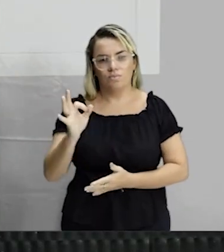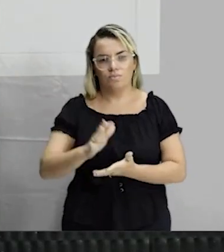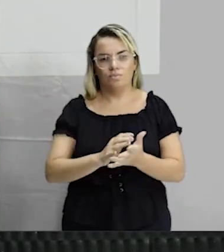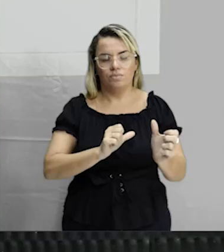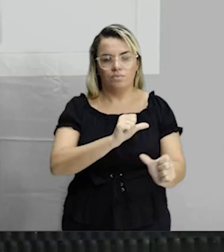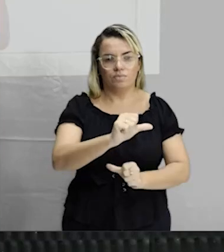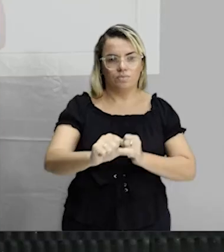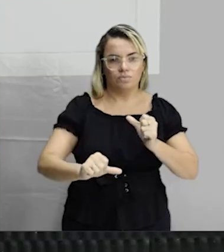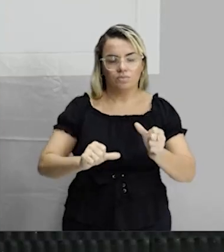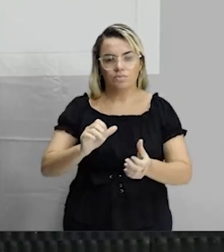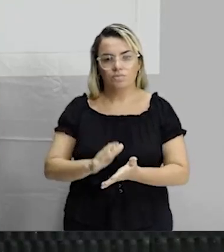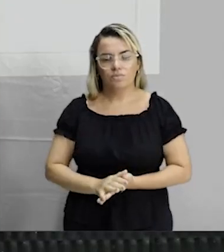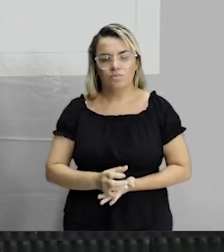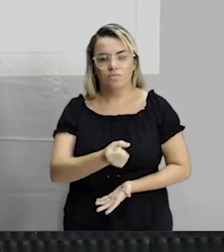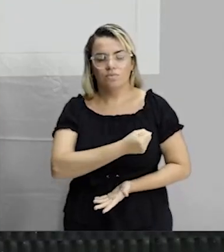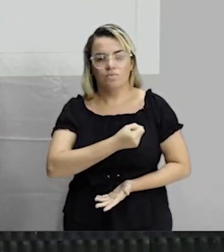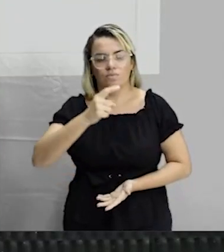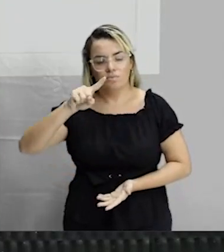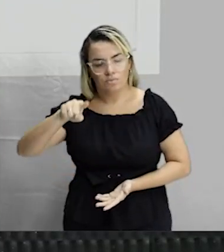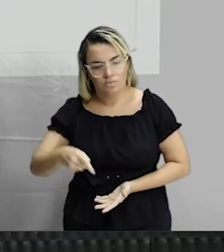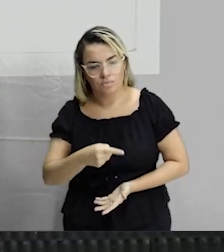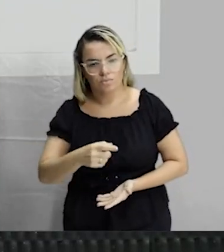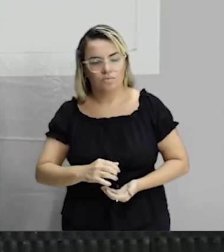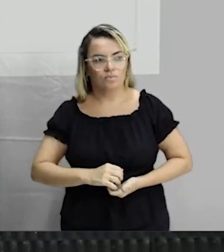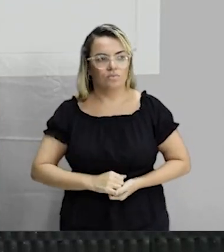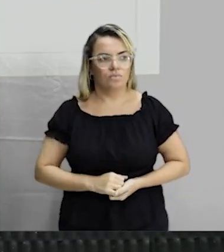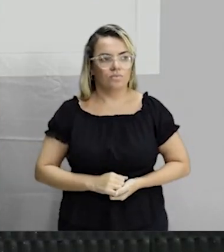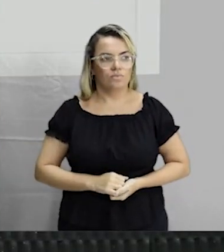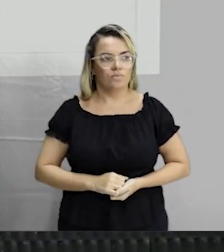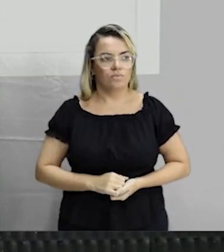esse valor em número decimal. Então, turma, esse